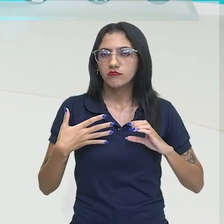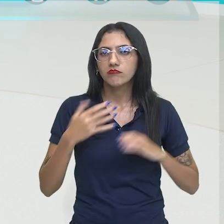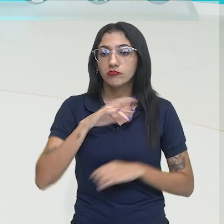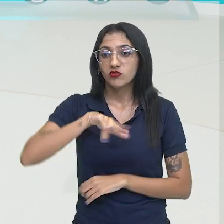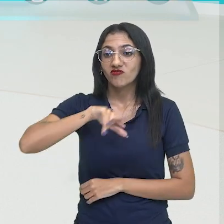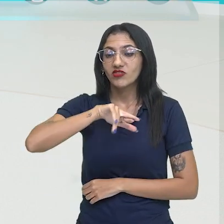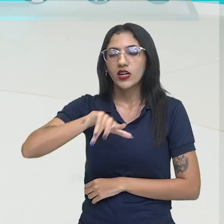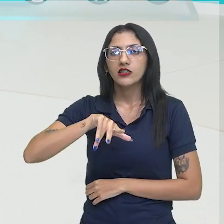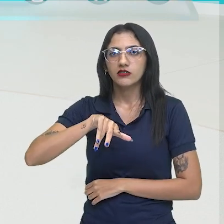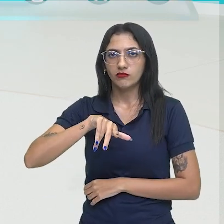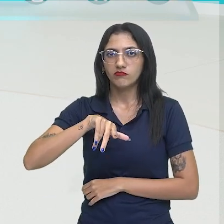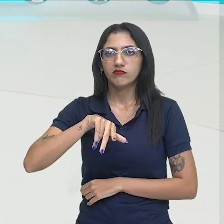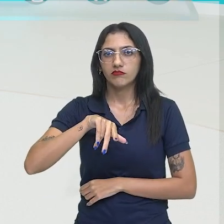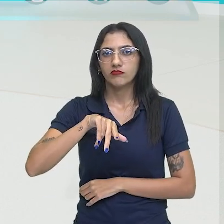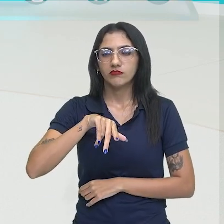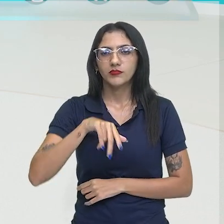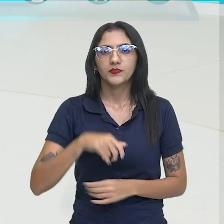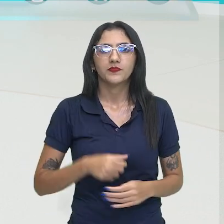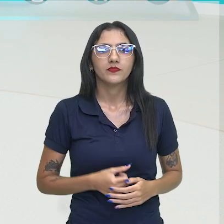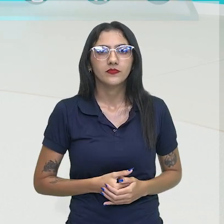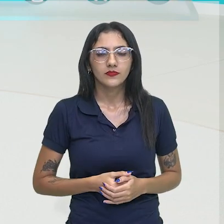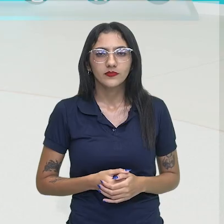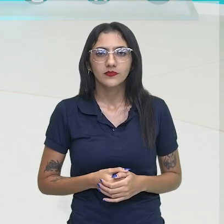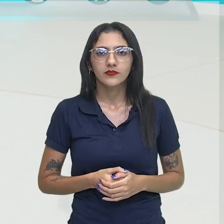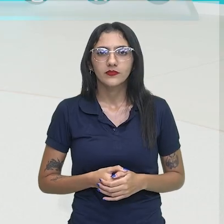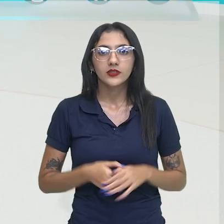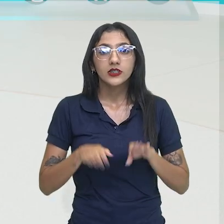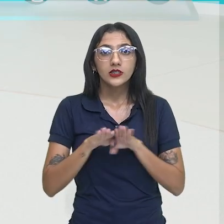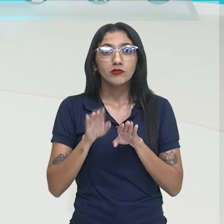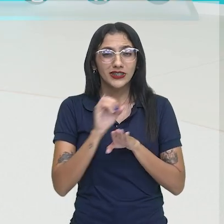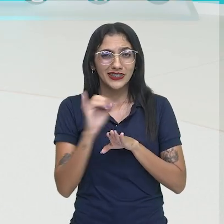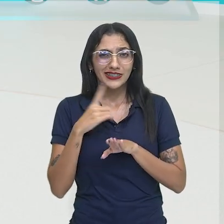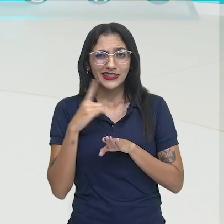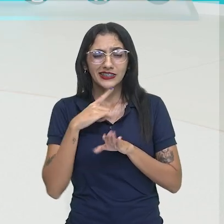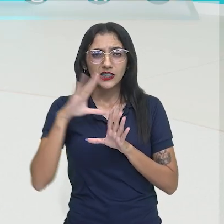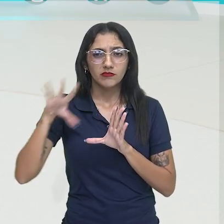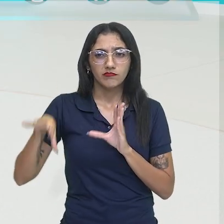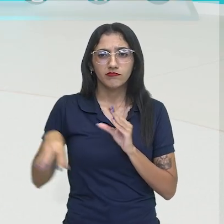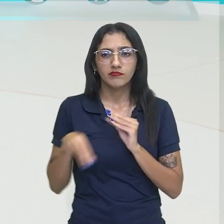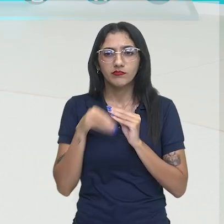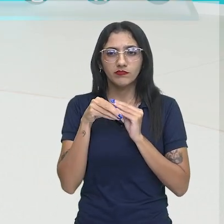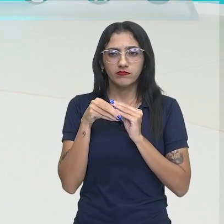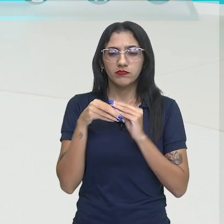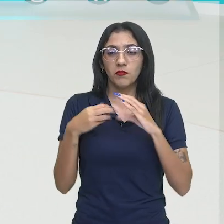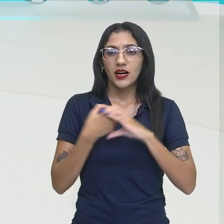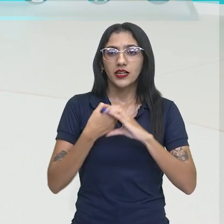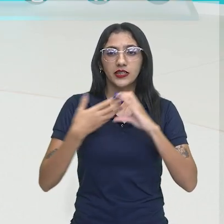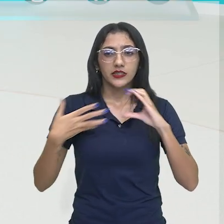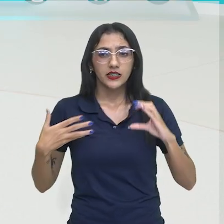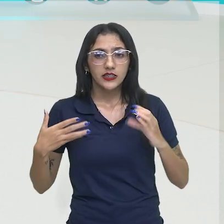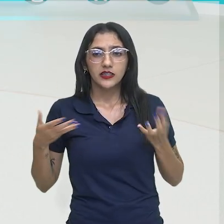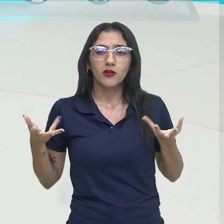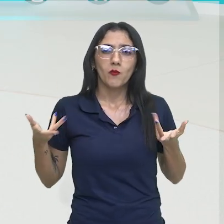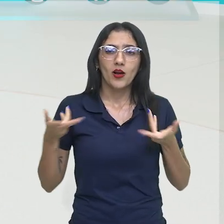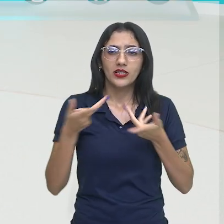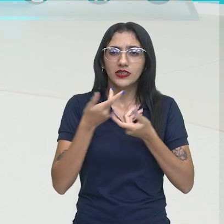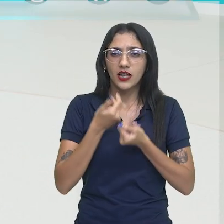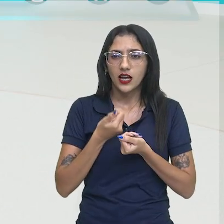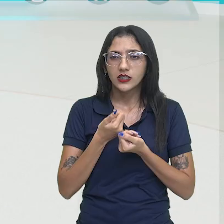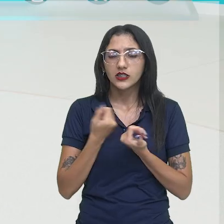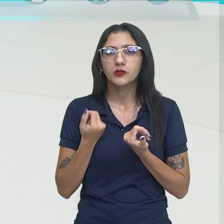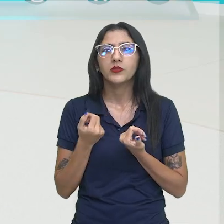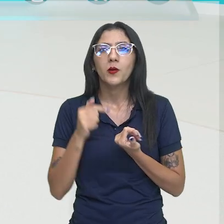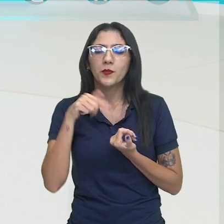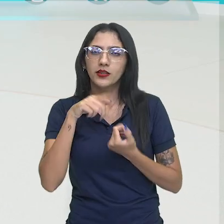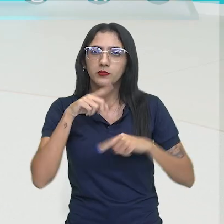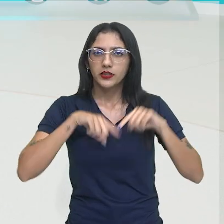da floresta para ela. Né? Então, quando você atribui tem uma qualidade, uma característica para os